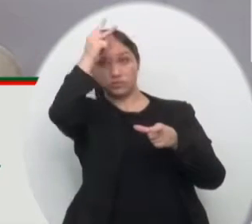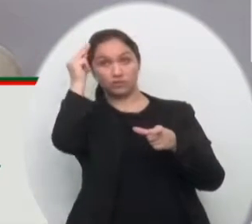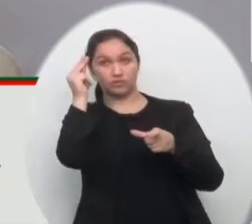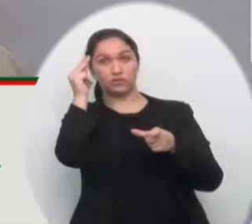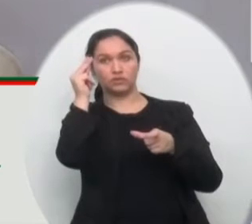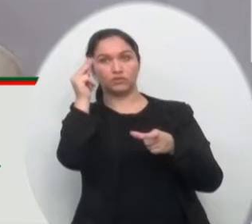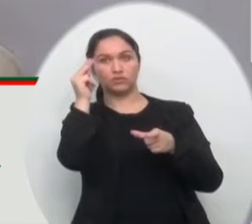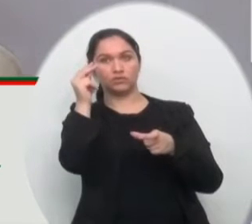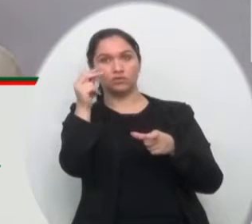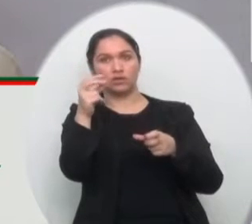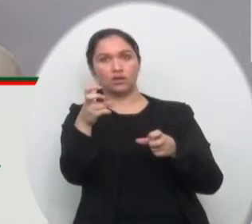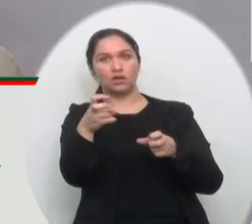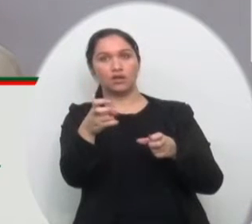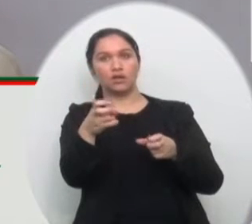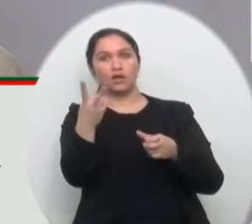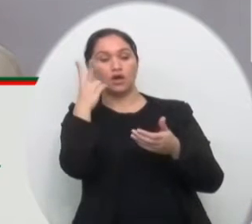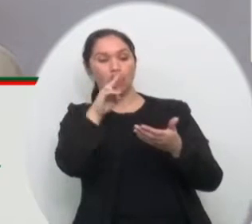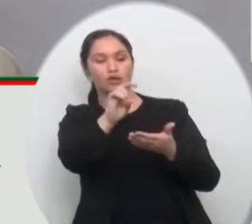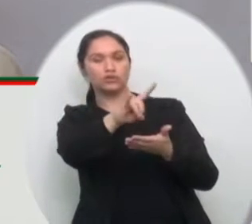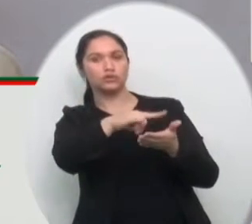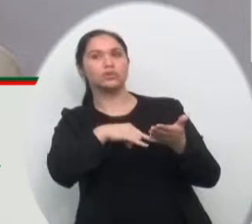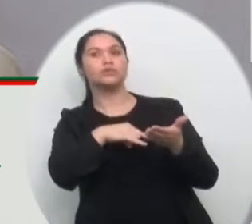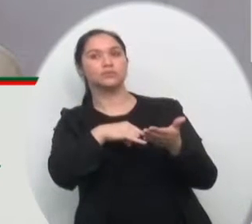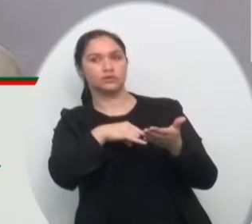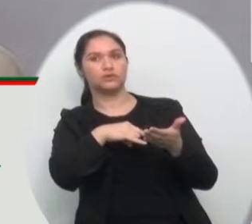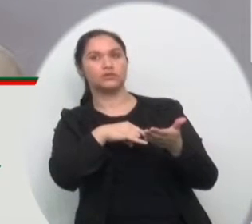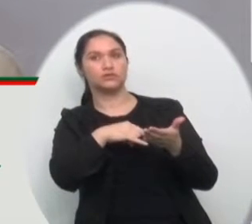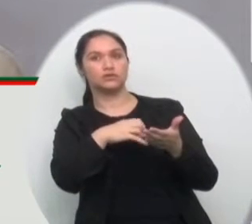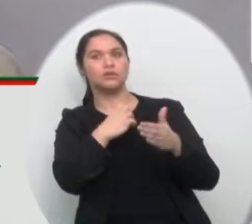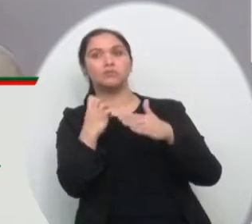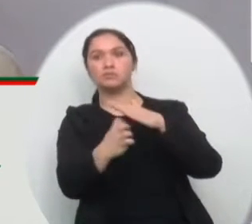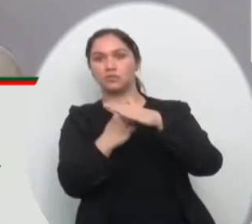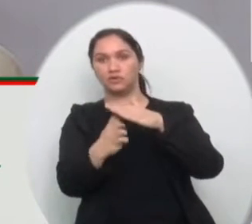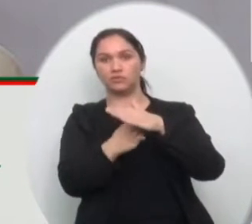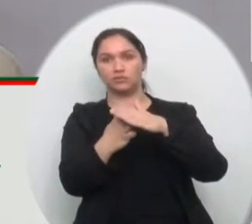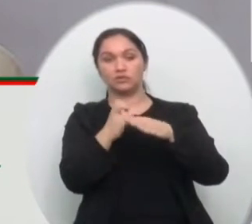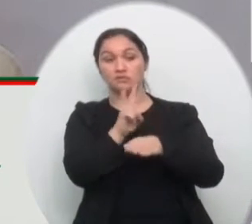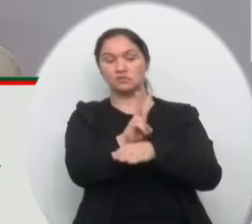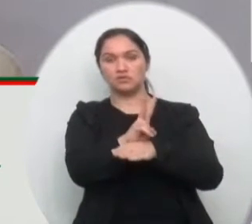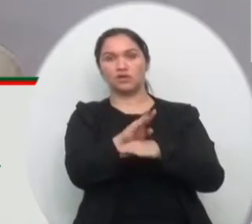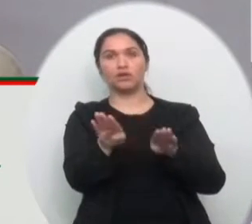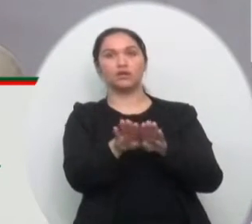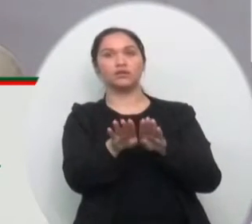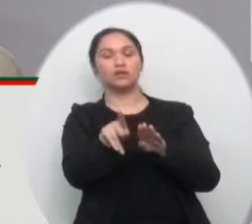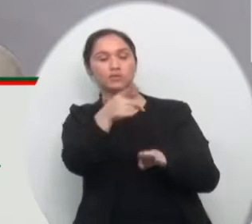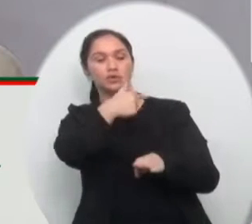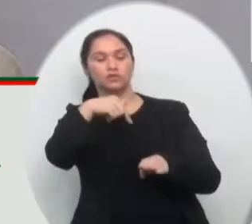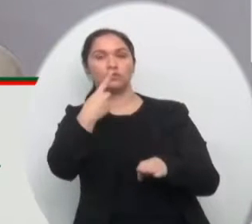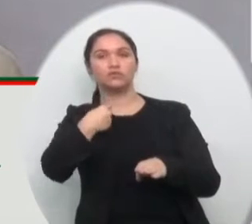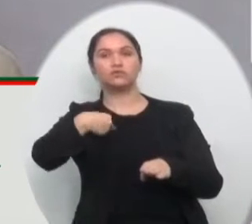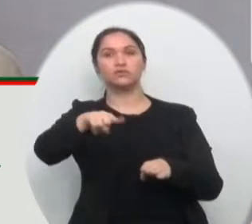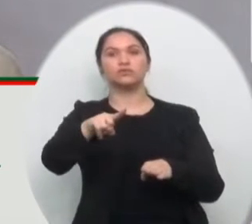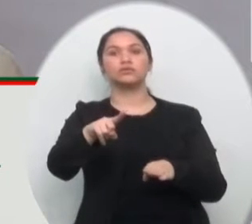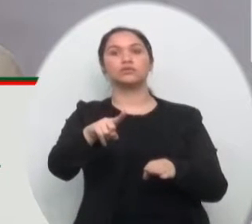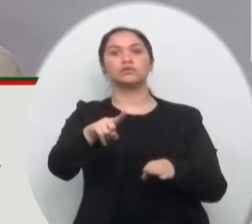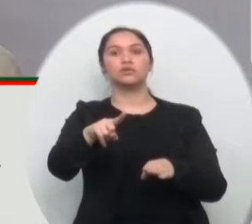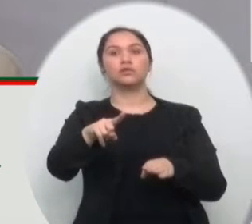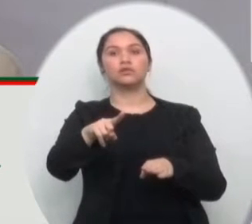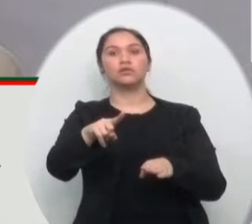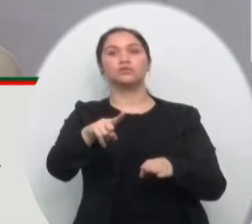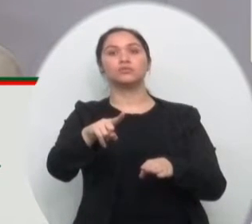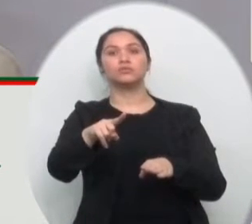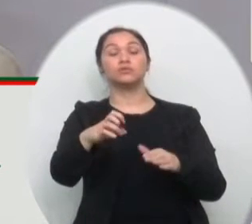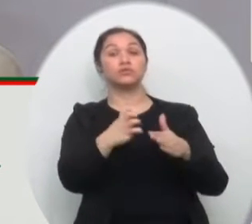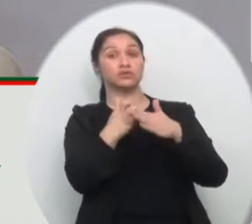tudo mais de funcionamento dessa empresa. Vamos, de repente, programar e fazer uma visita coletiva de nós, todos os vereadores, lá nessa